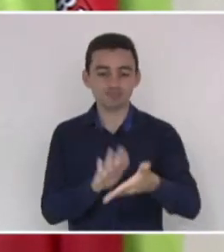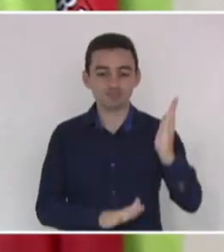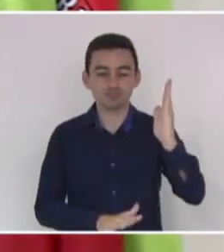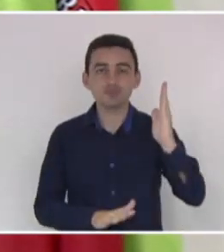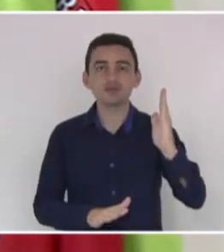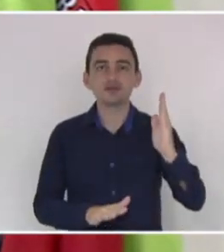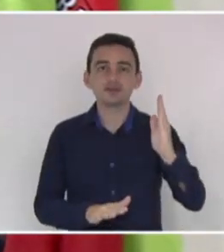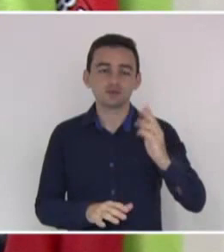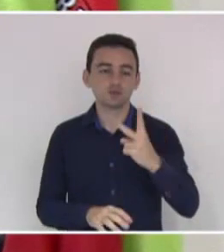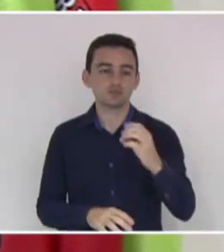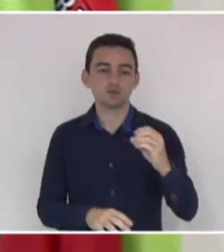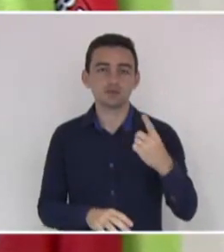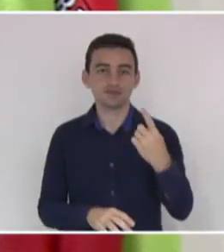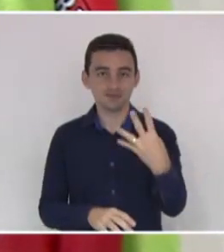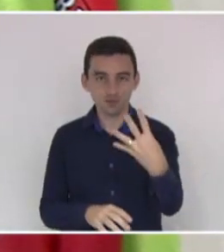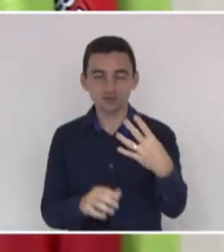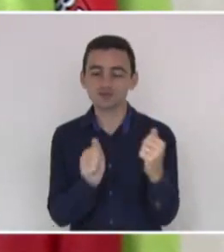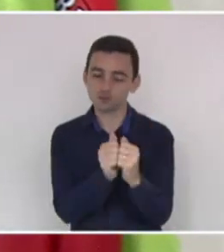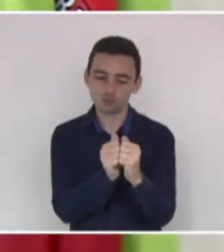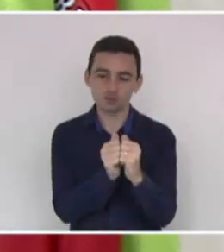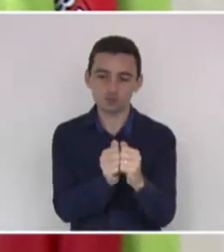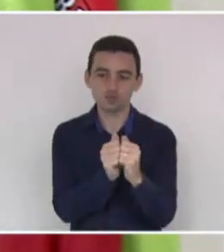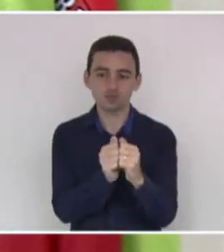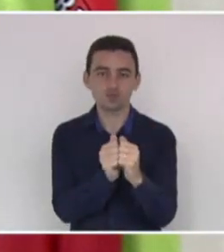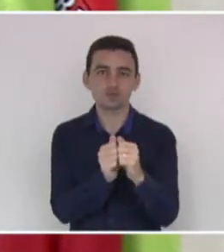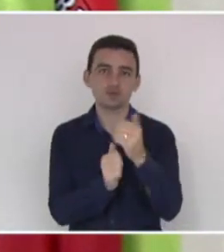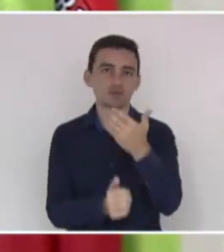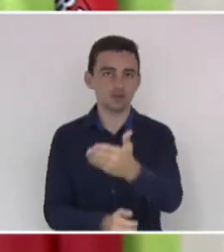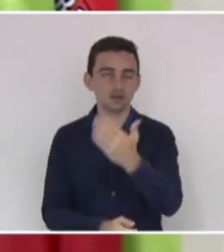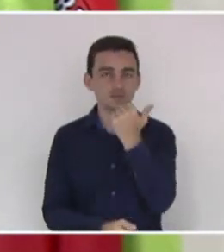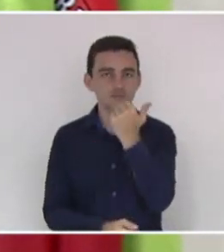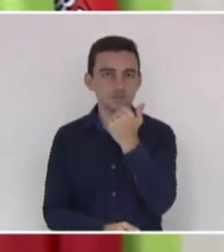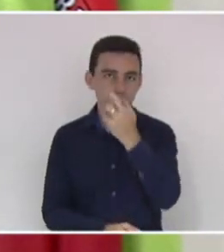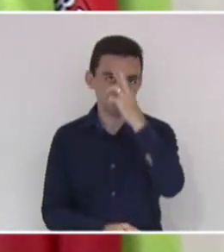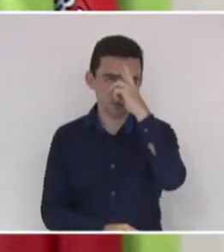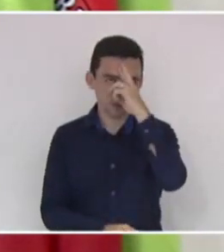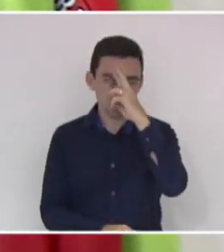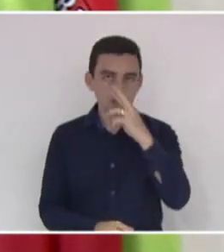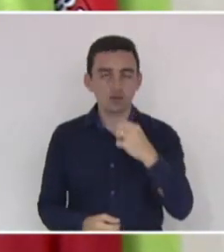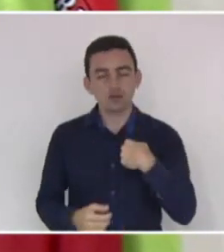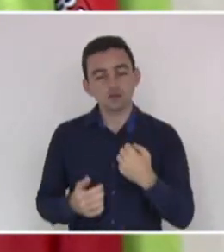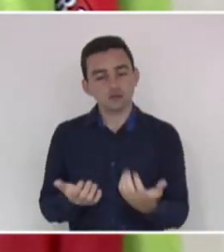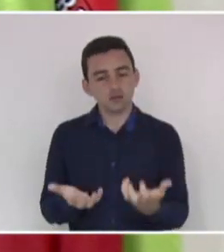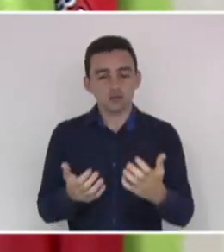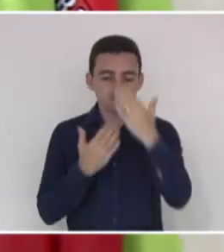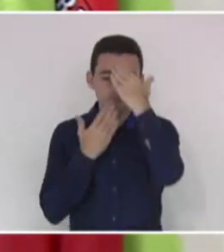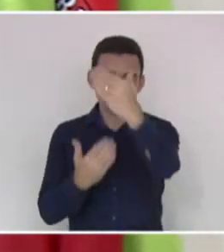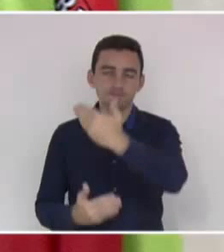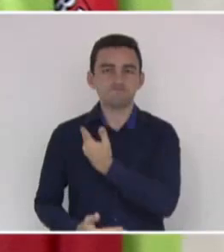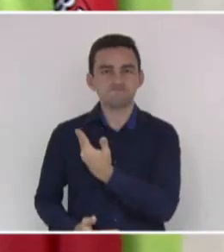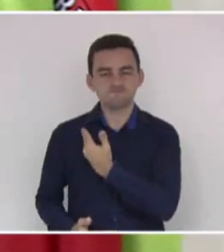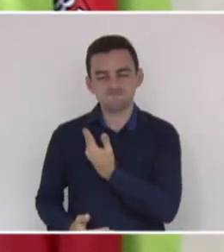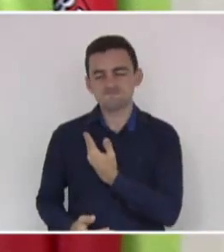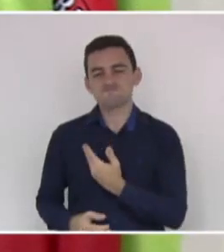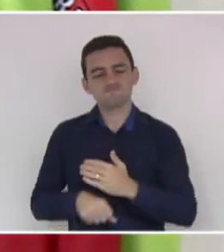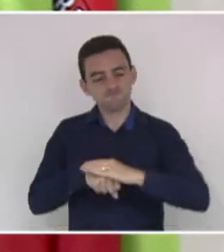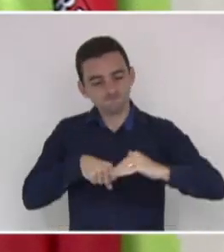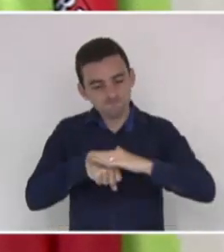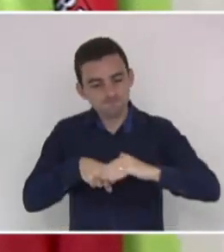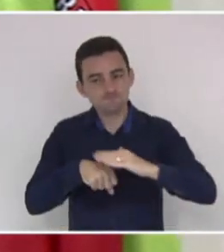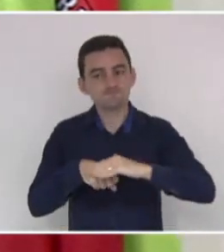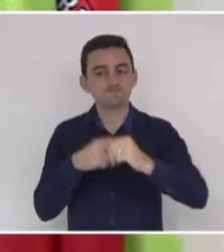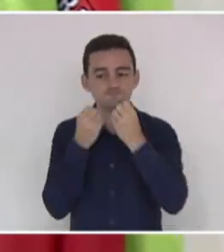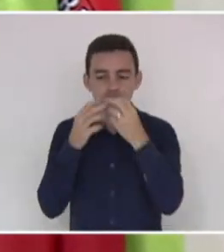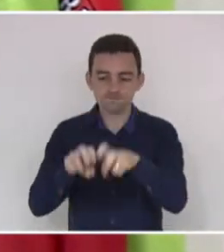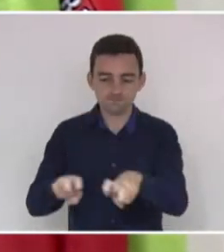conosco também. E quero, mais uma vez, agradecer a amizade e o carinho daquela bancada na pessoa do